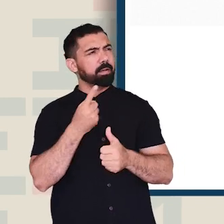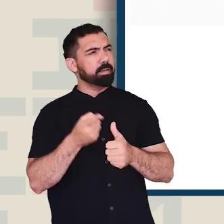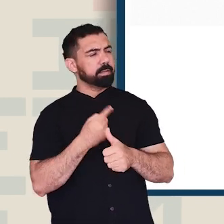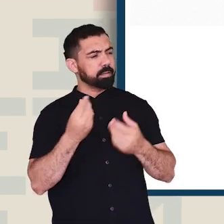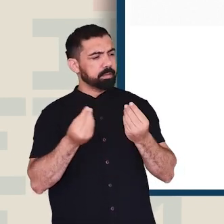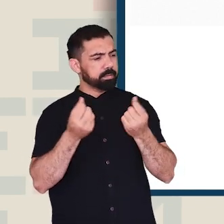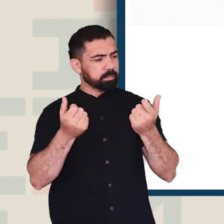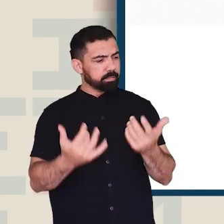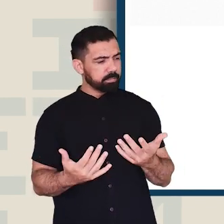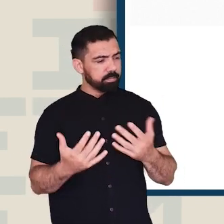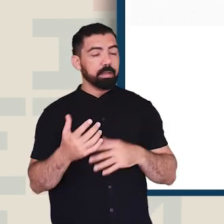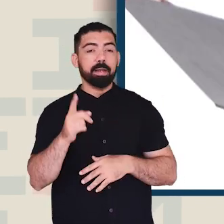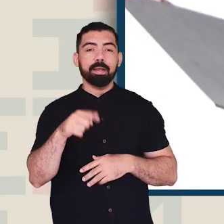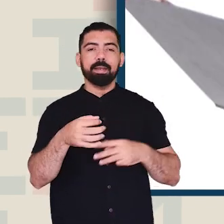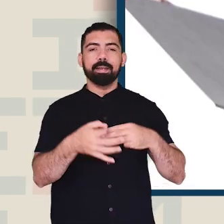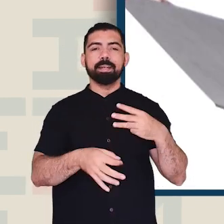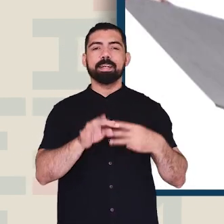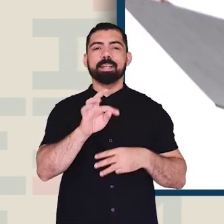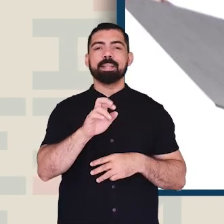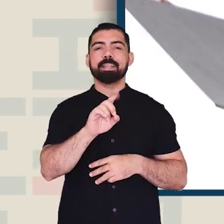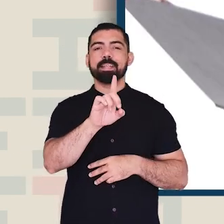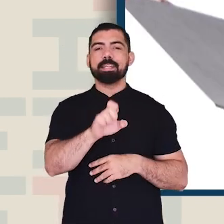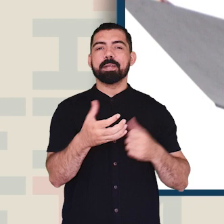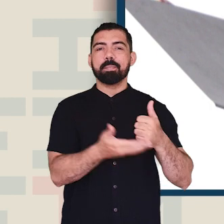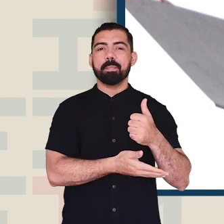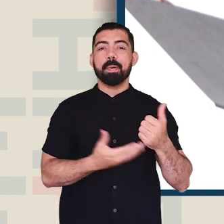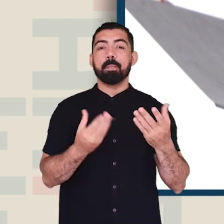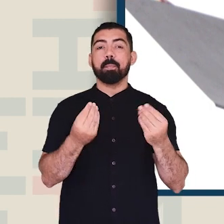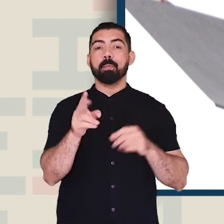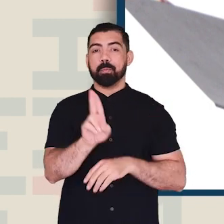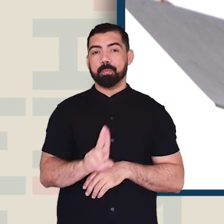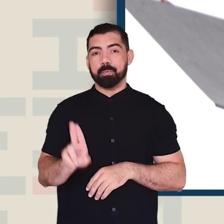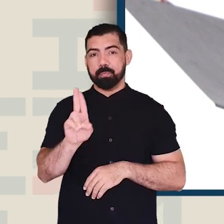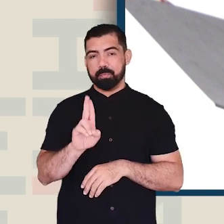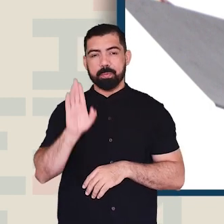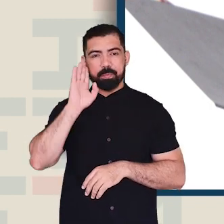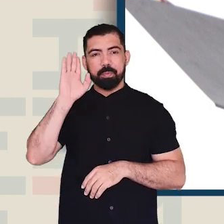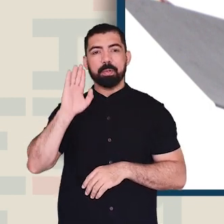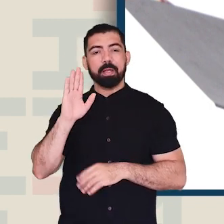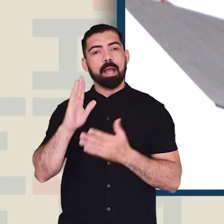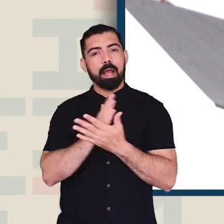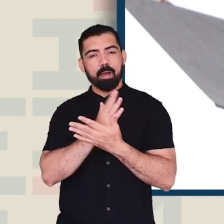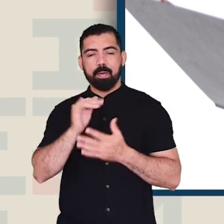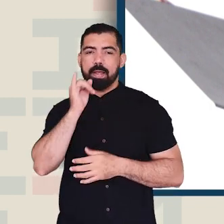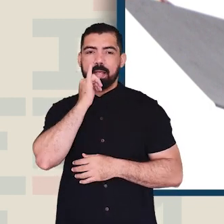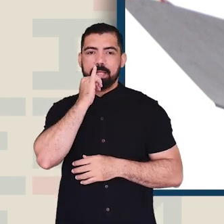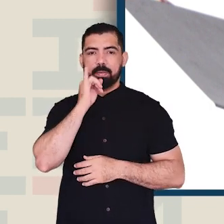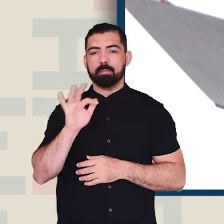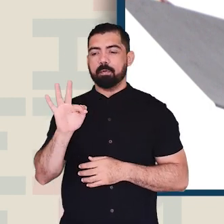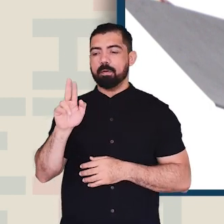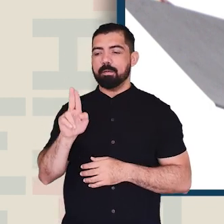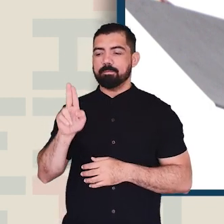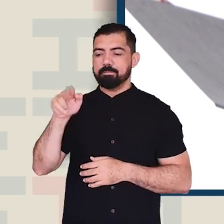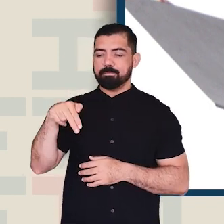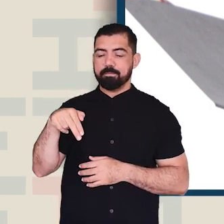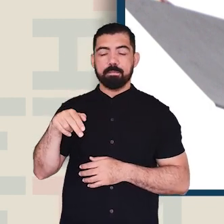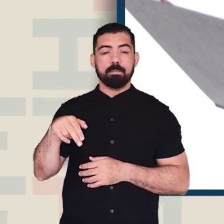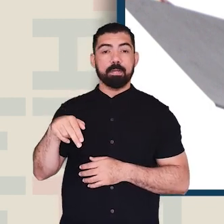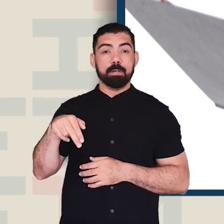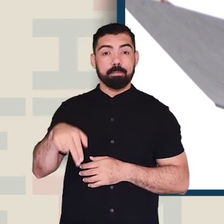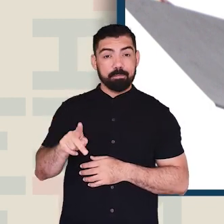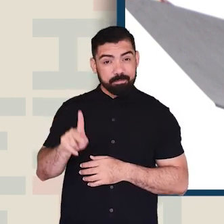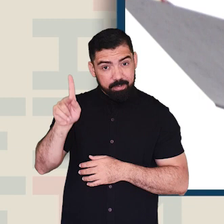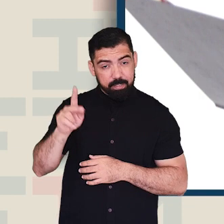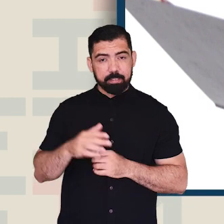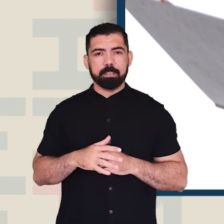primeiras tríadezinhas básicas que são muito usadas, principalmente em alguns estilos, como funk, nesses swings